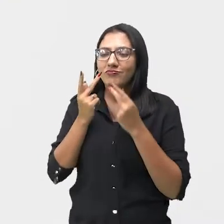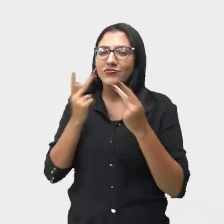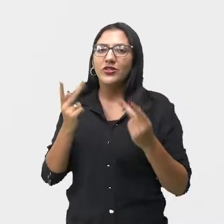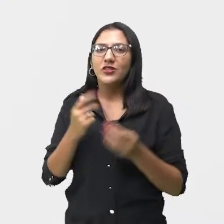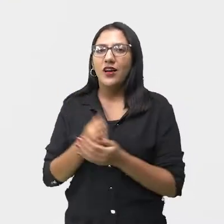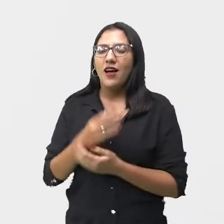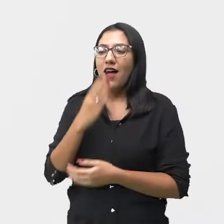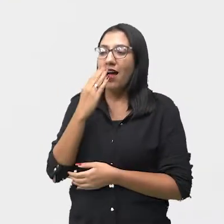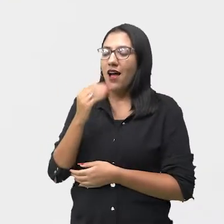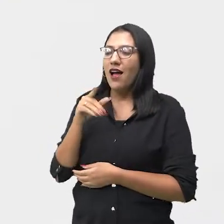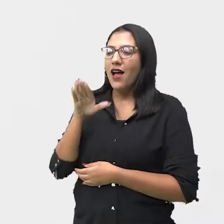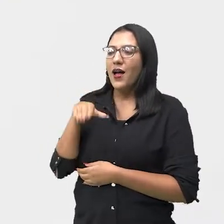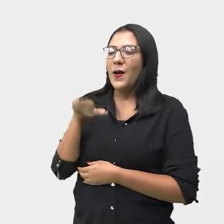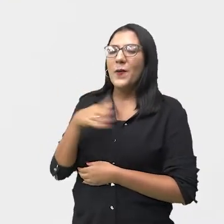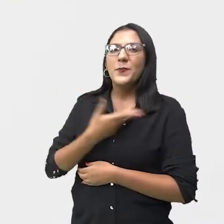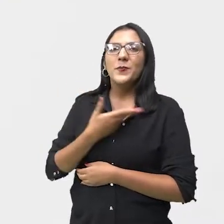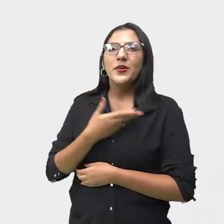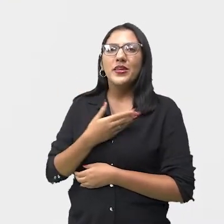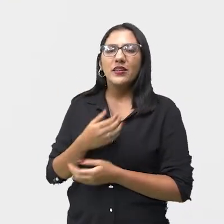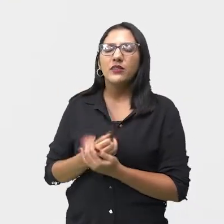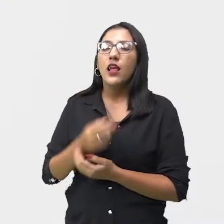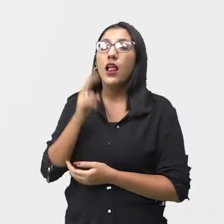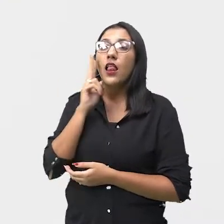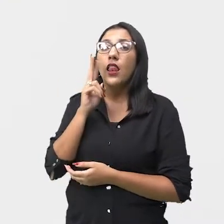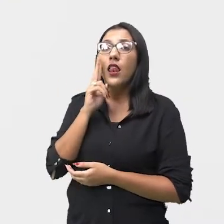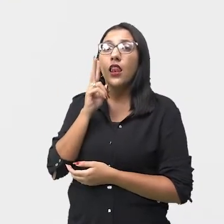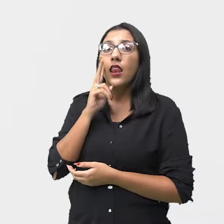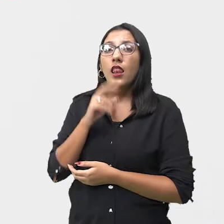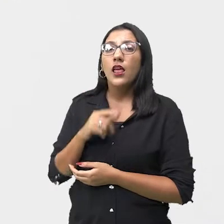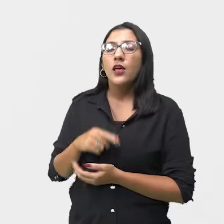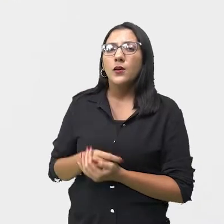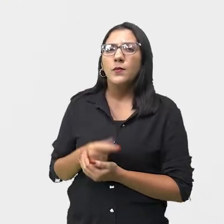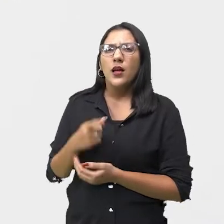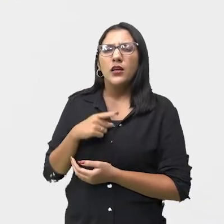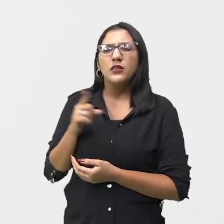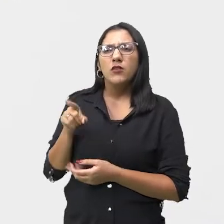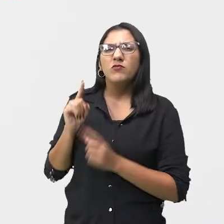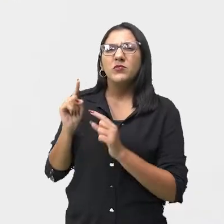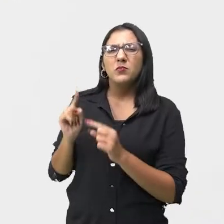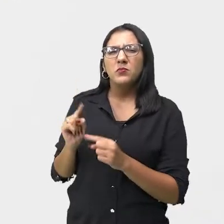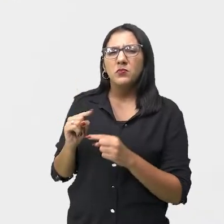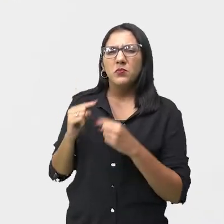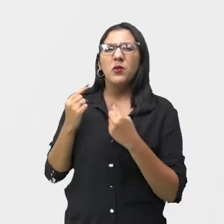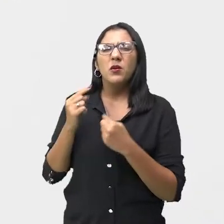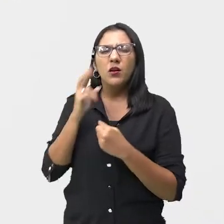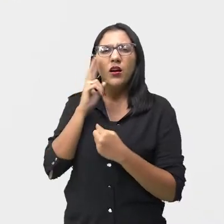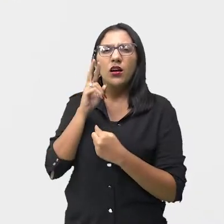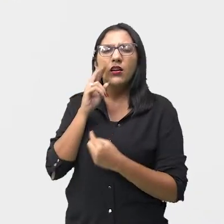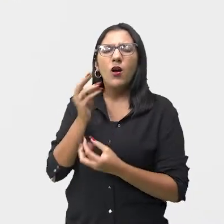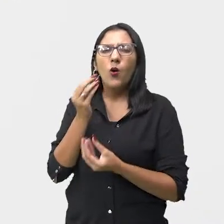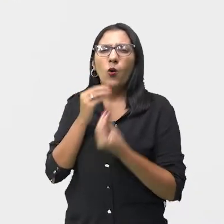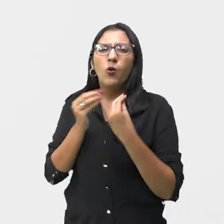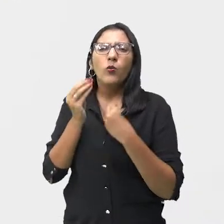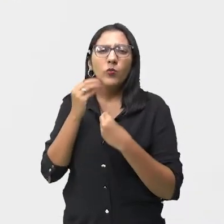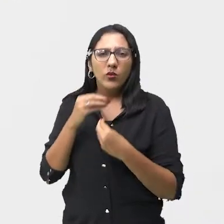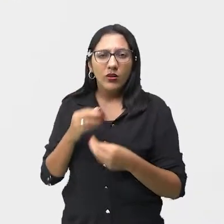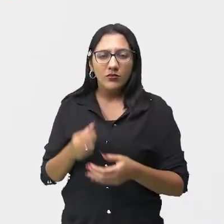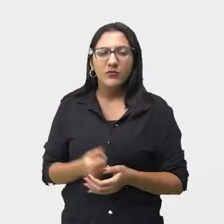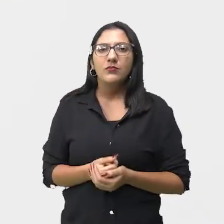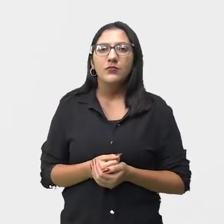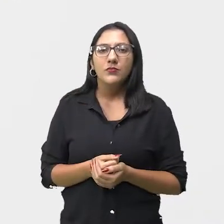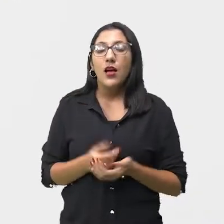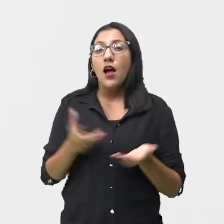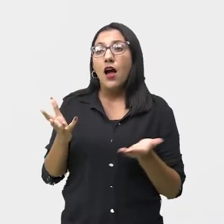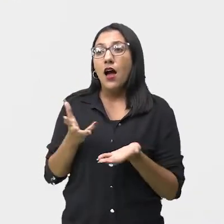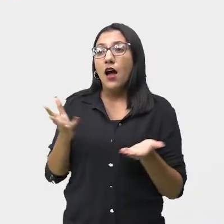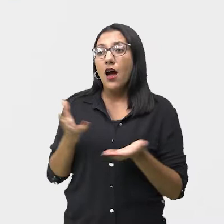disse: comadre, você outro dia me obsequiou tanto dando-me aquele jantar.